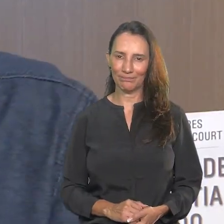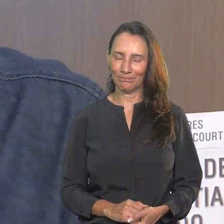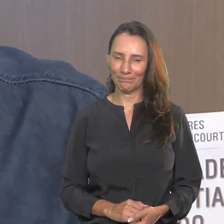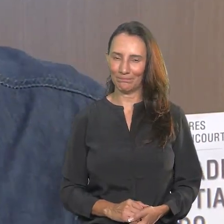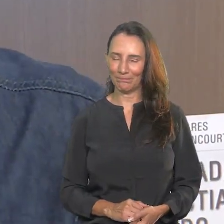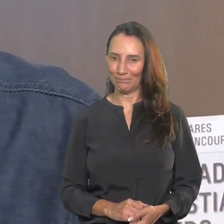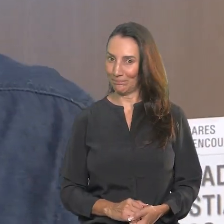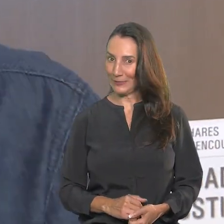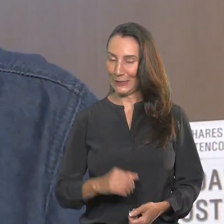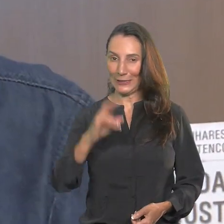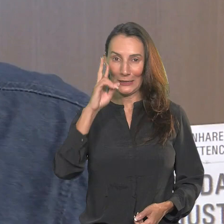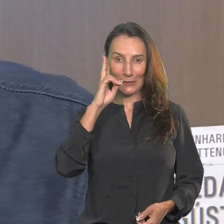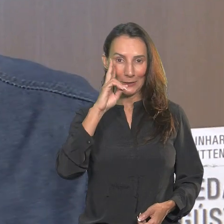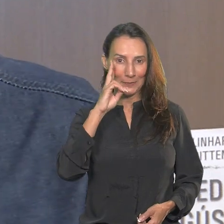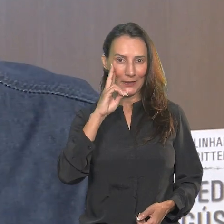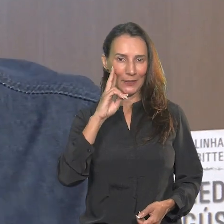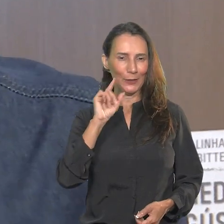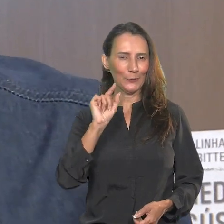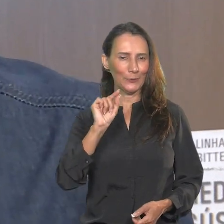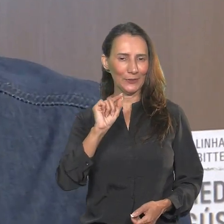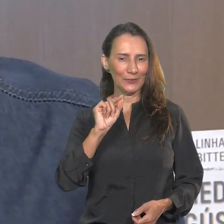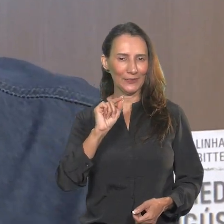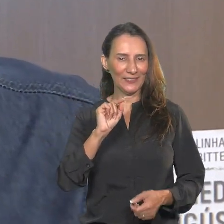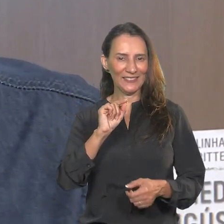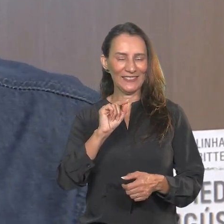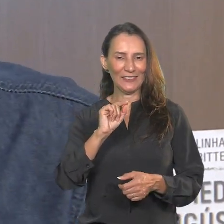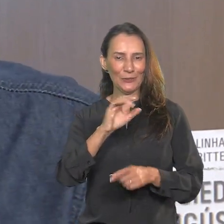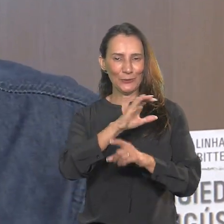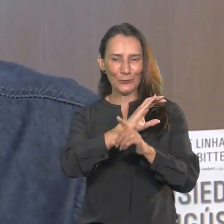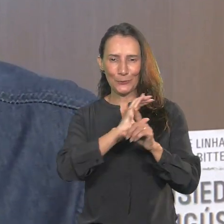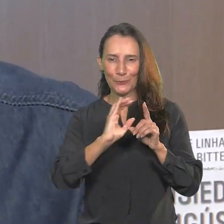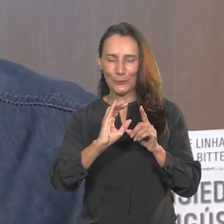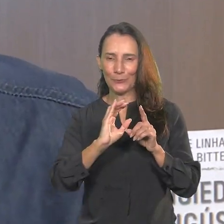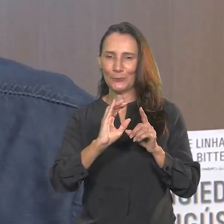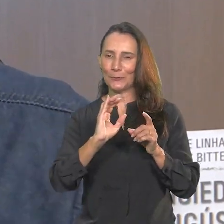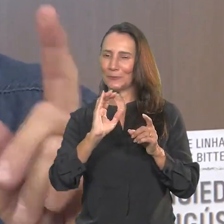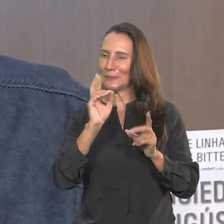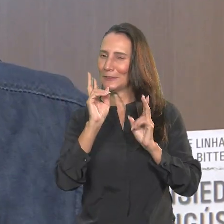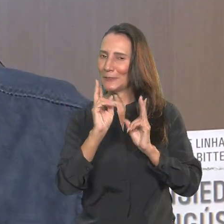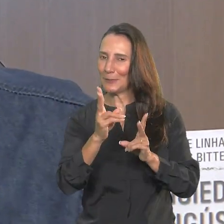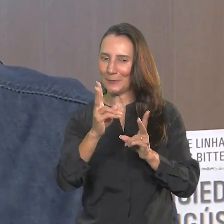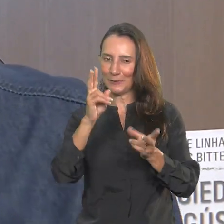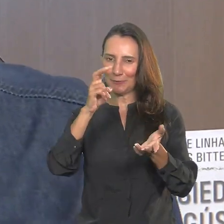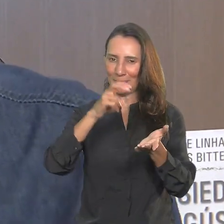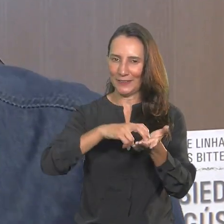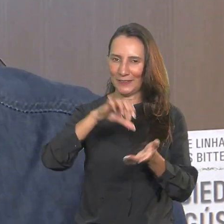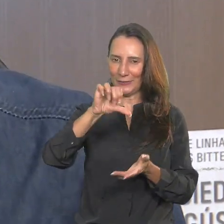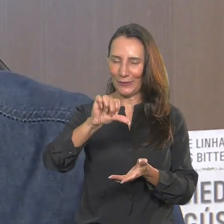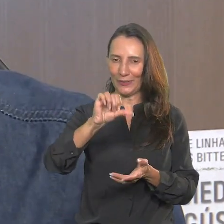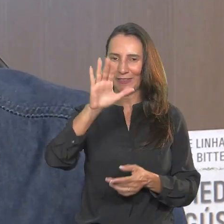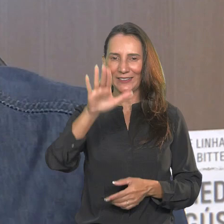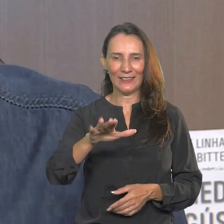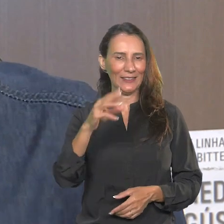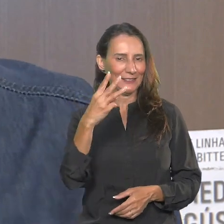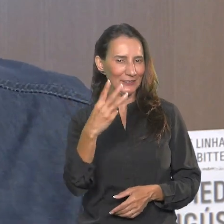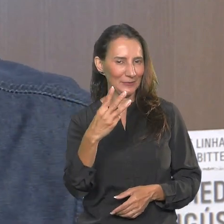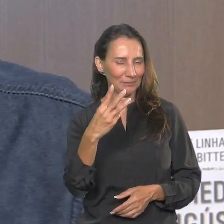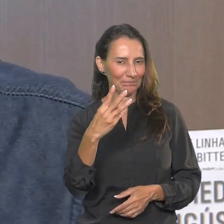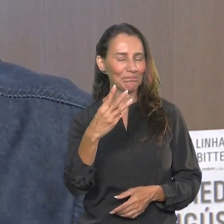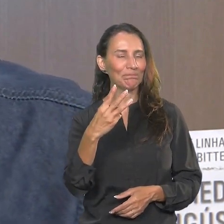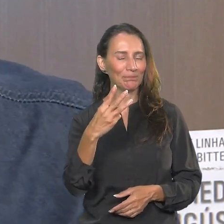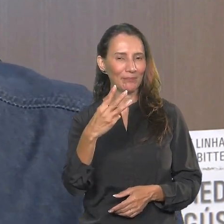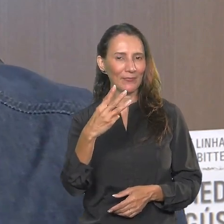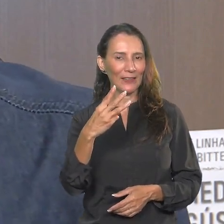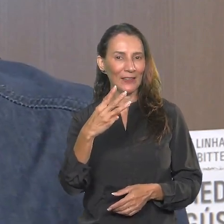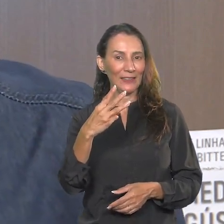lá então, lembrando que temos cultos todas as manhãs às 9 da manhã, todas as tardes às 15 horas e